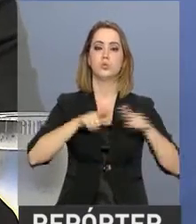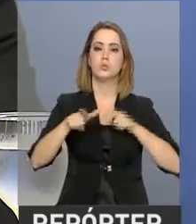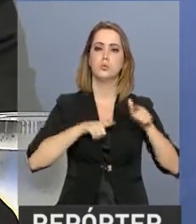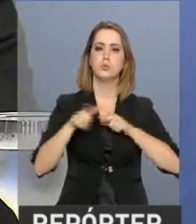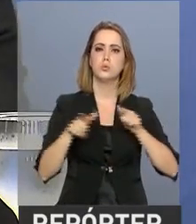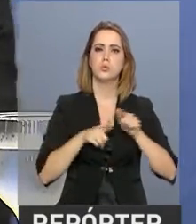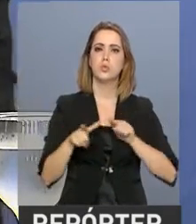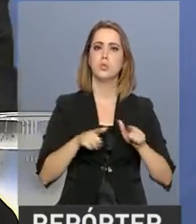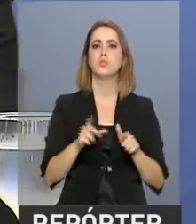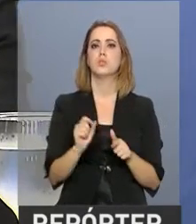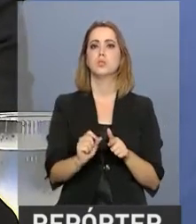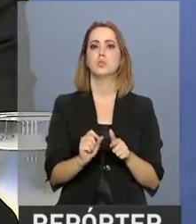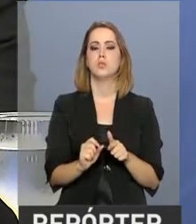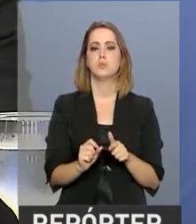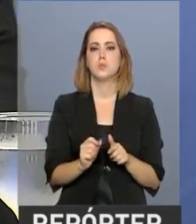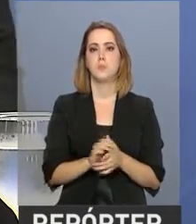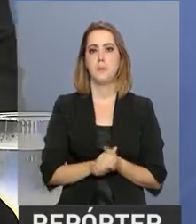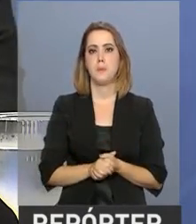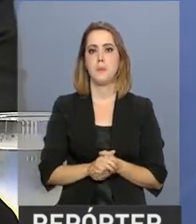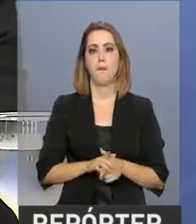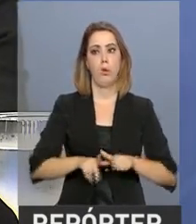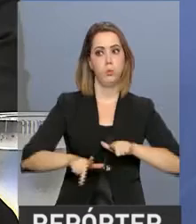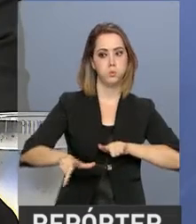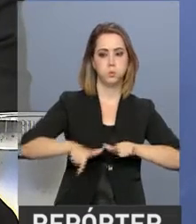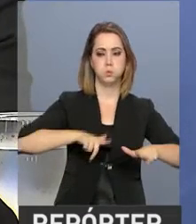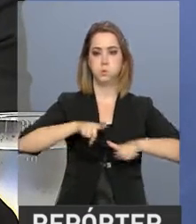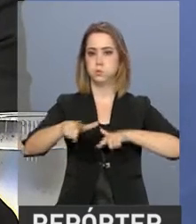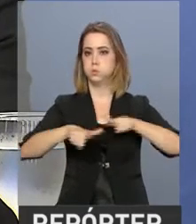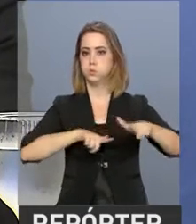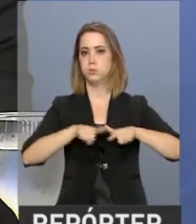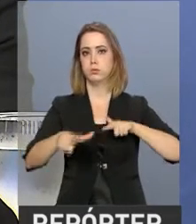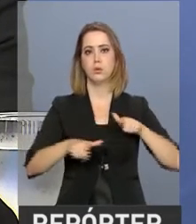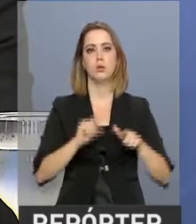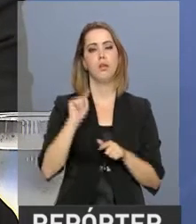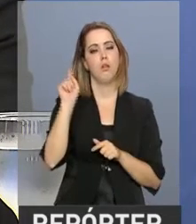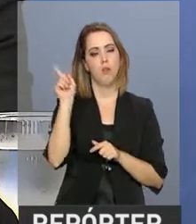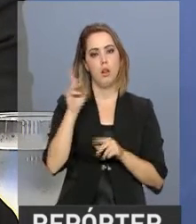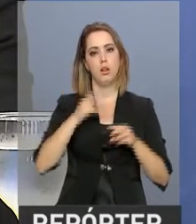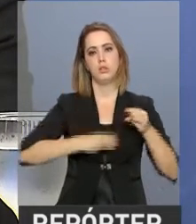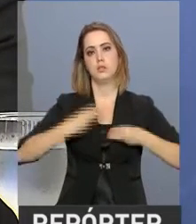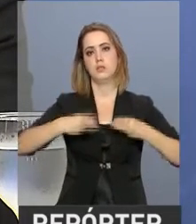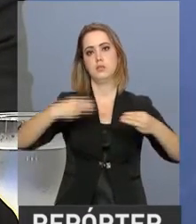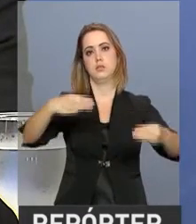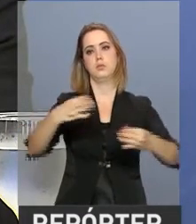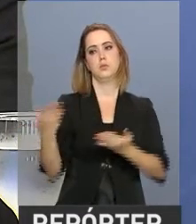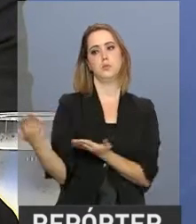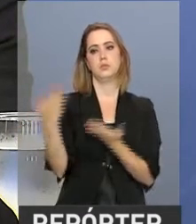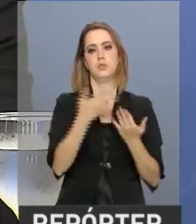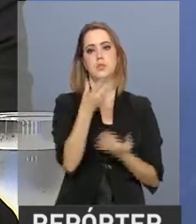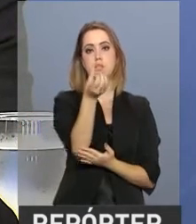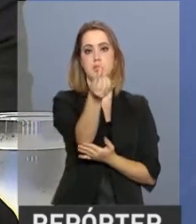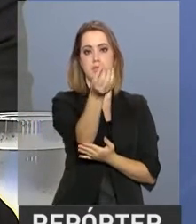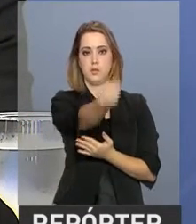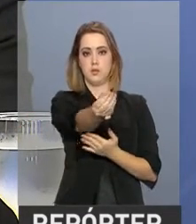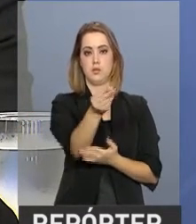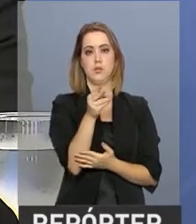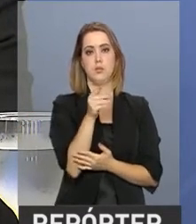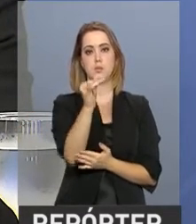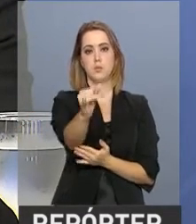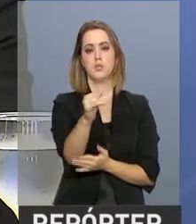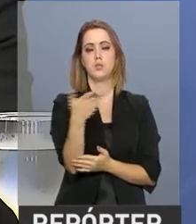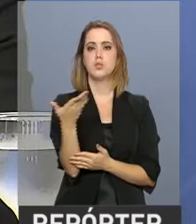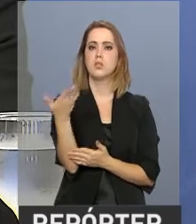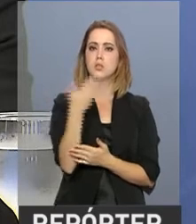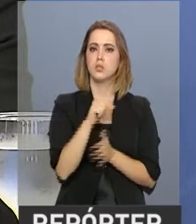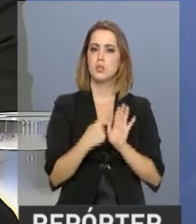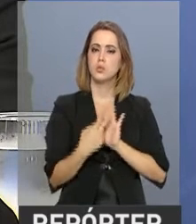bastante intensa no ministério para trazer em até 60 dias um próprio trabalho